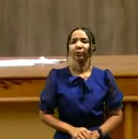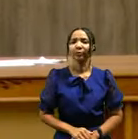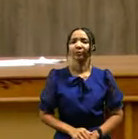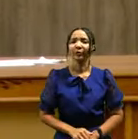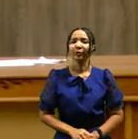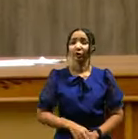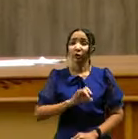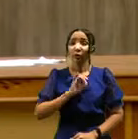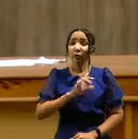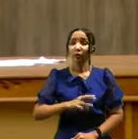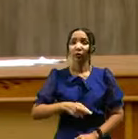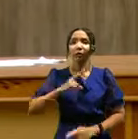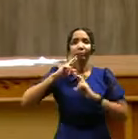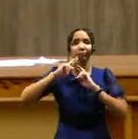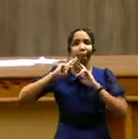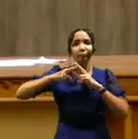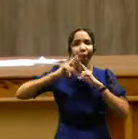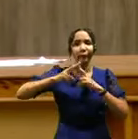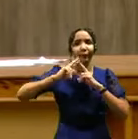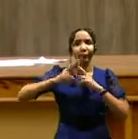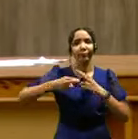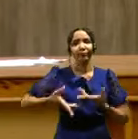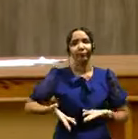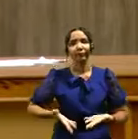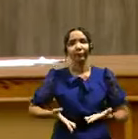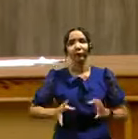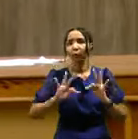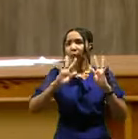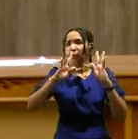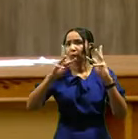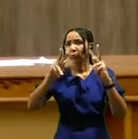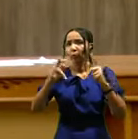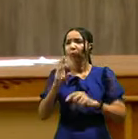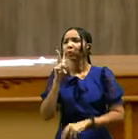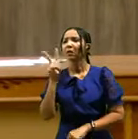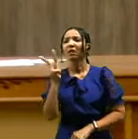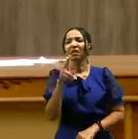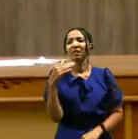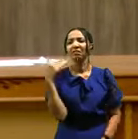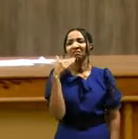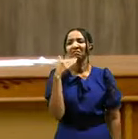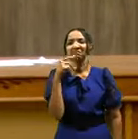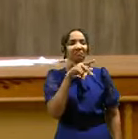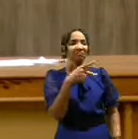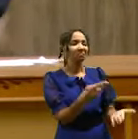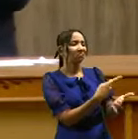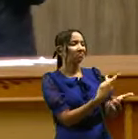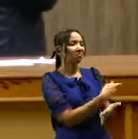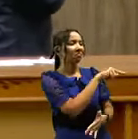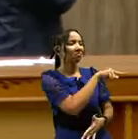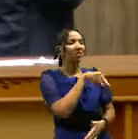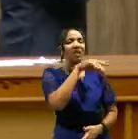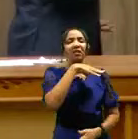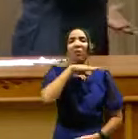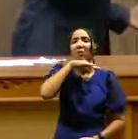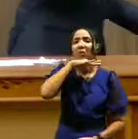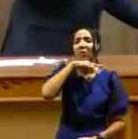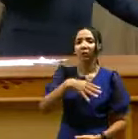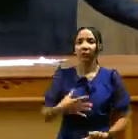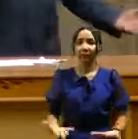o perfume e derramando na cabeça de quem de Jesus mas o bicho não valia nada